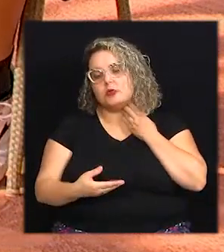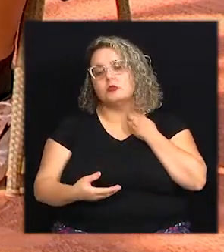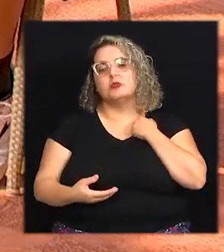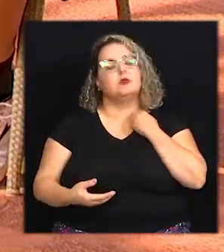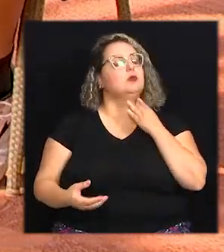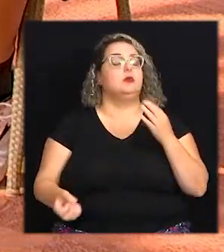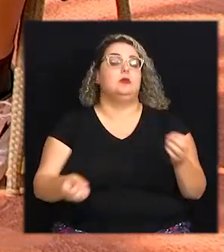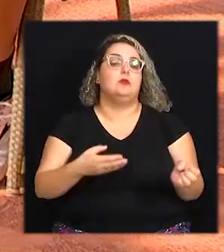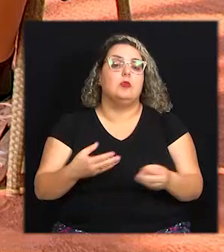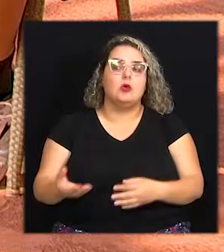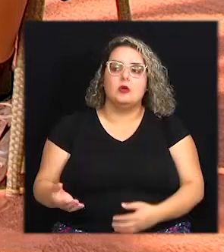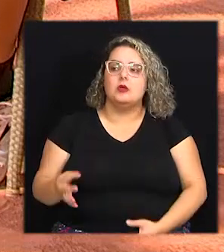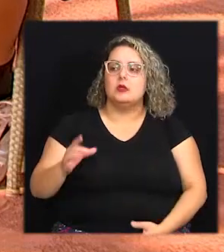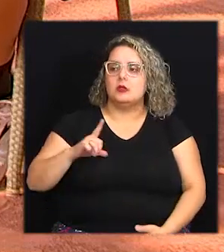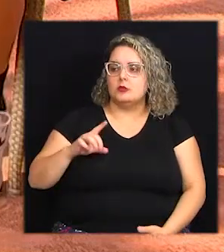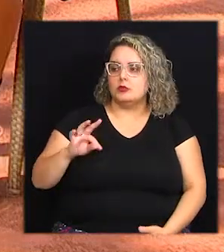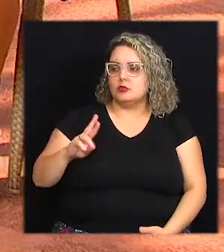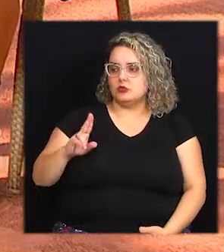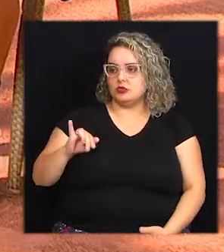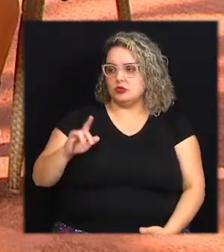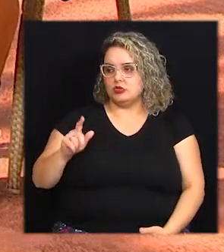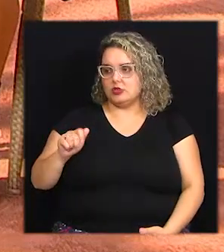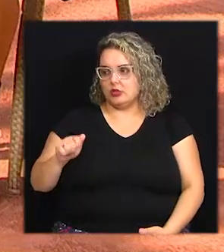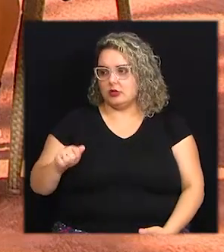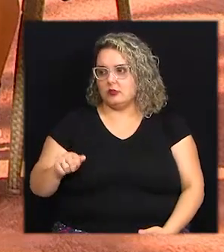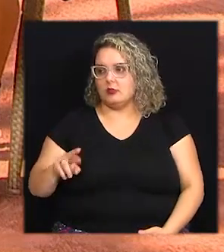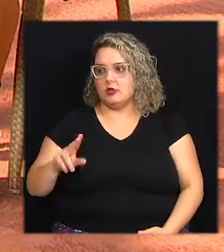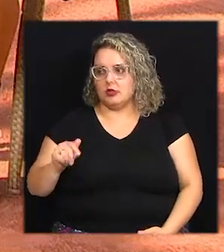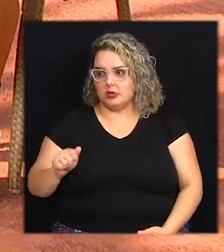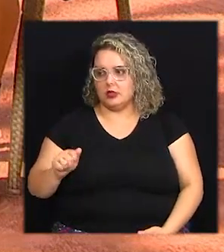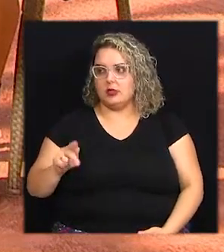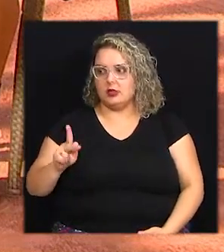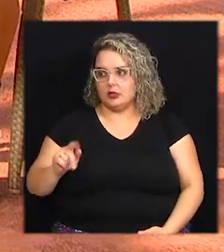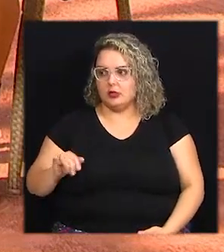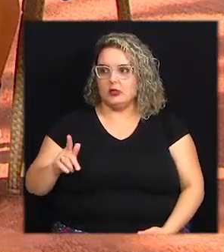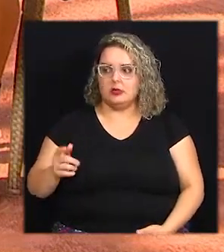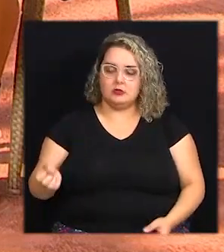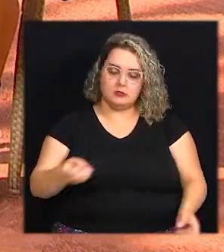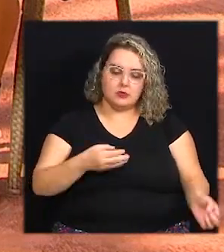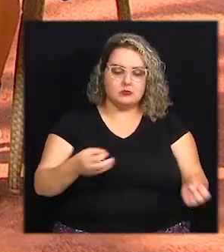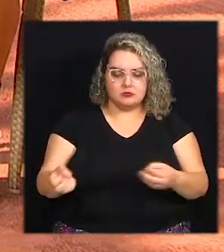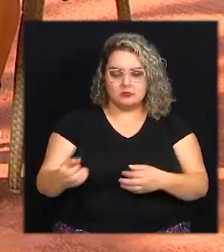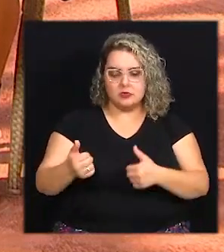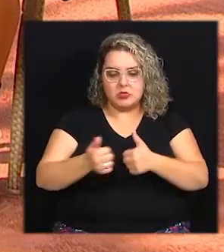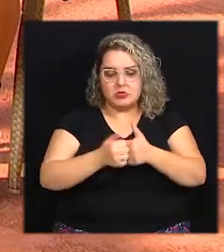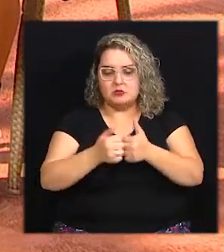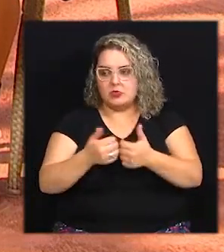do Brasil, nós temos o Thiago Monteiro, eu vou falar o ranking, mas ele vai se atualizando semana a